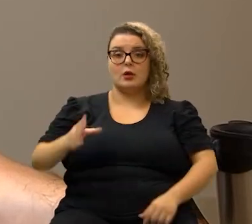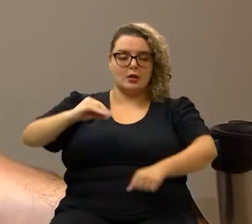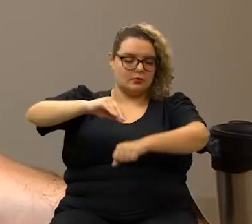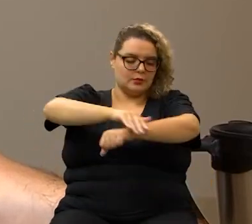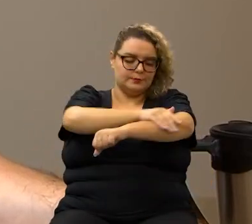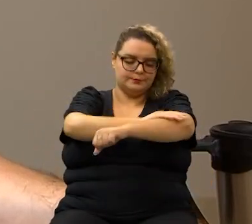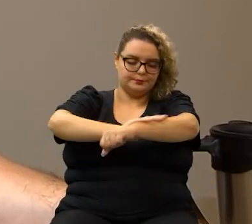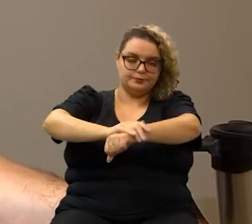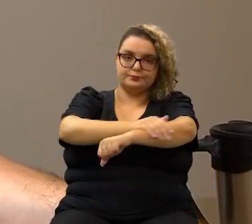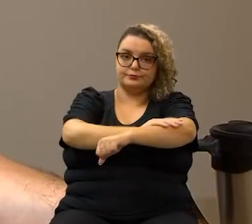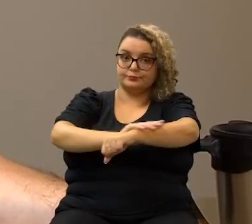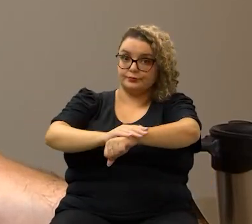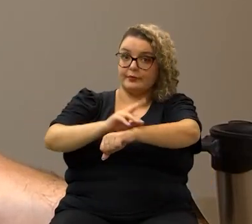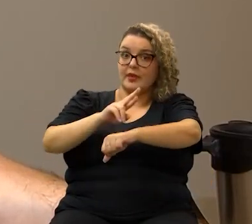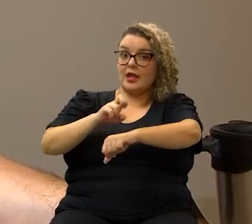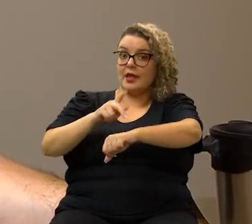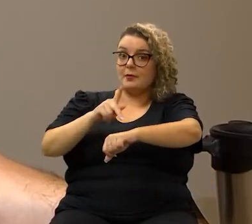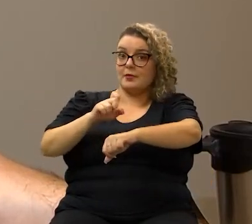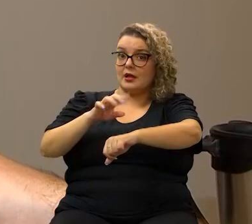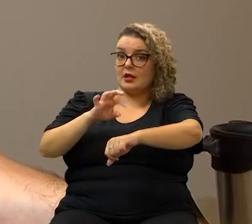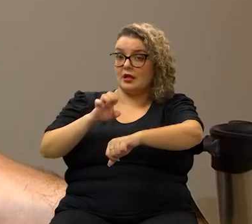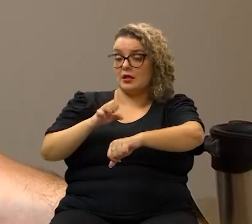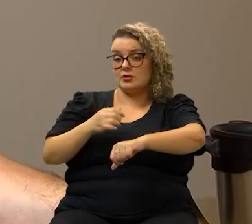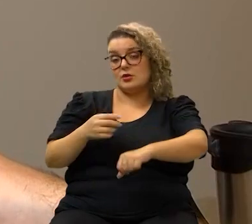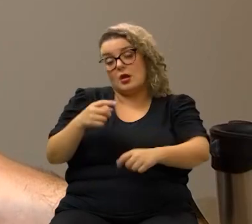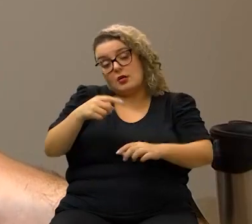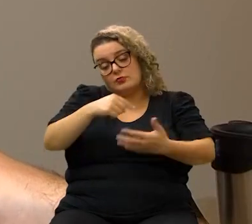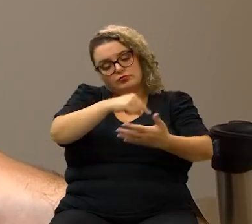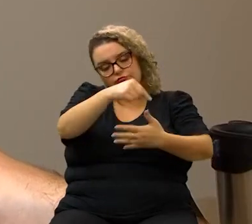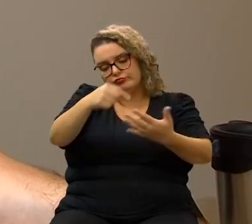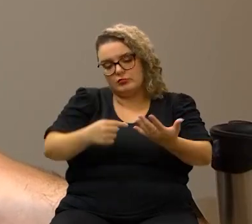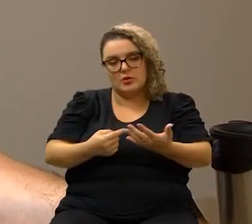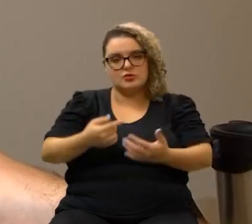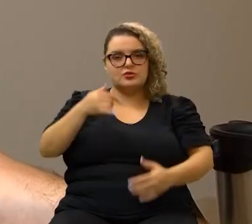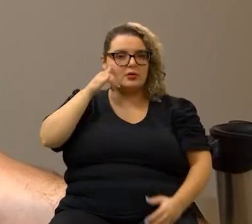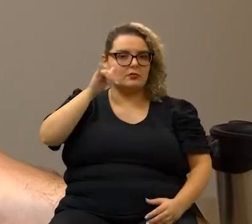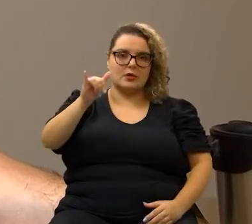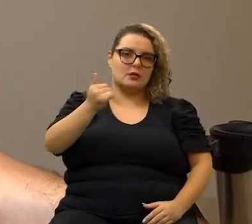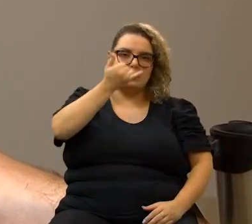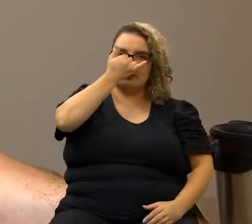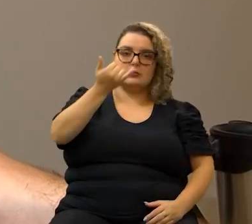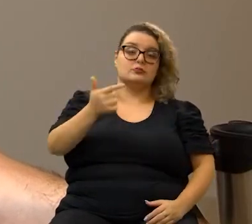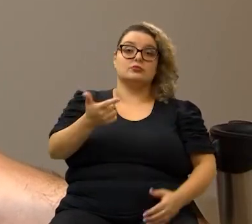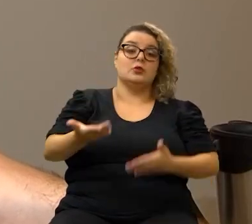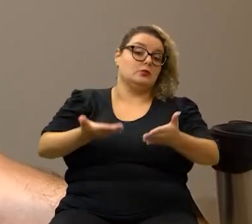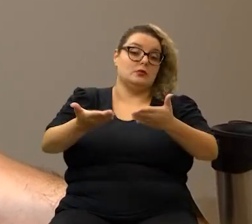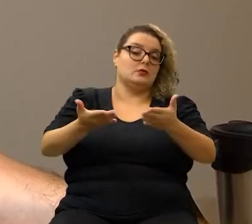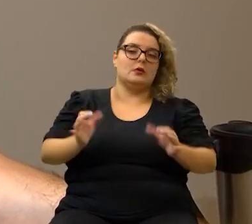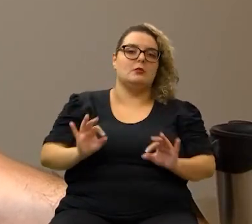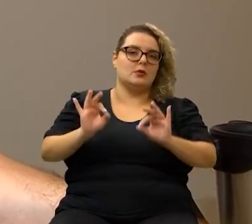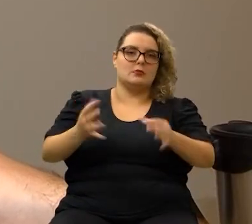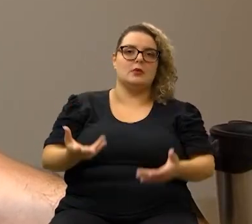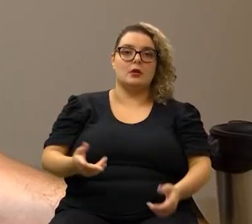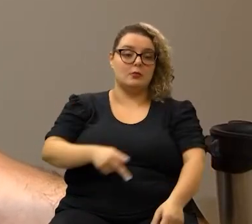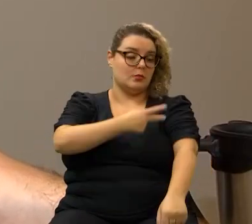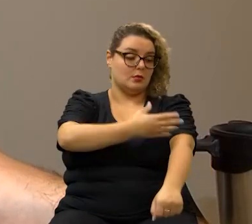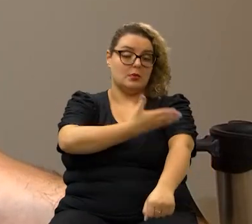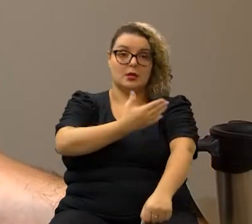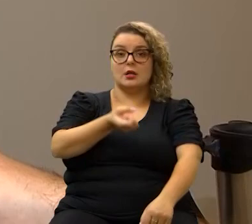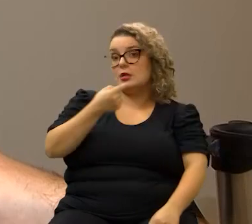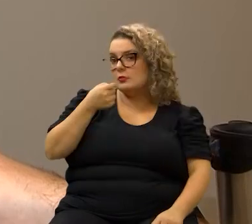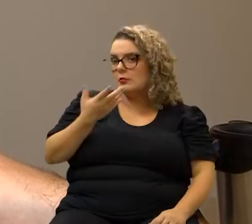repelente é uma das maneiras da prevenção porque não existe um tratamento específico né então assim ah eh eu tenho pressão alta eu tomo